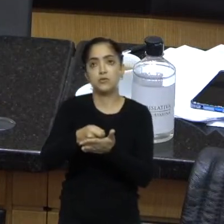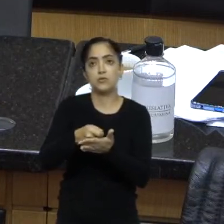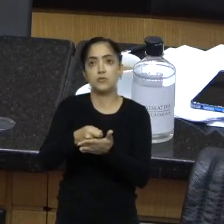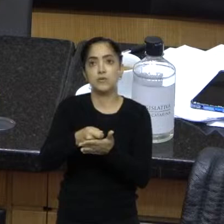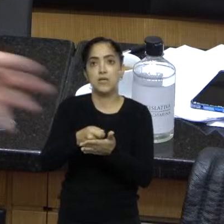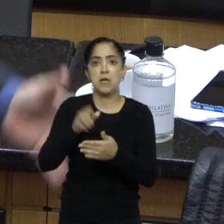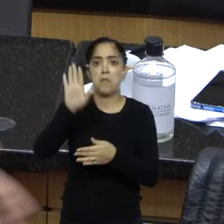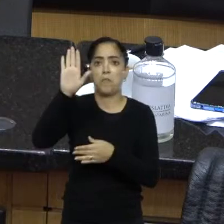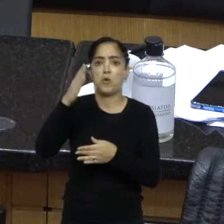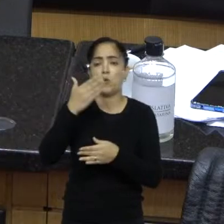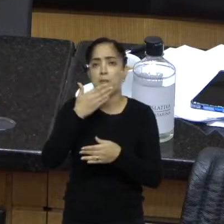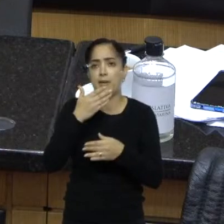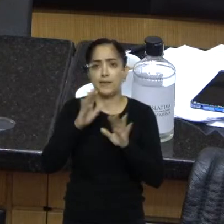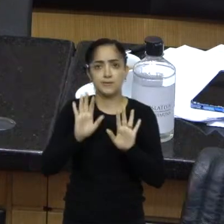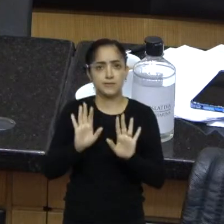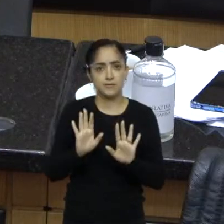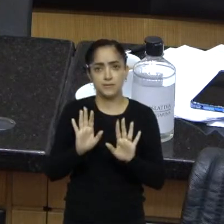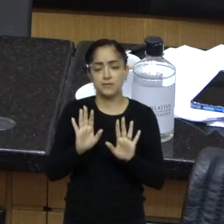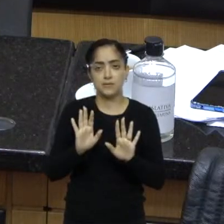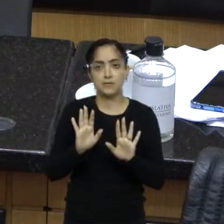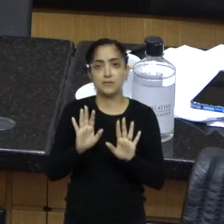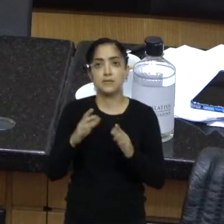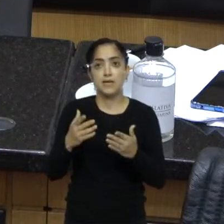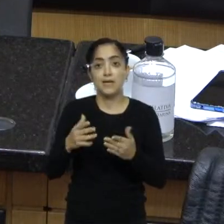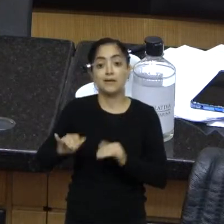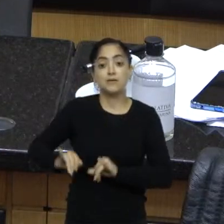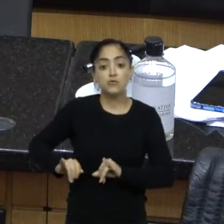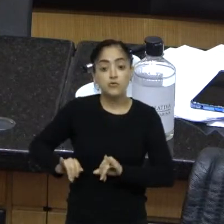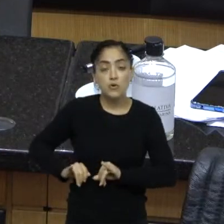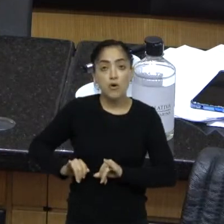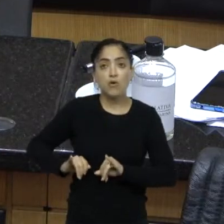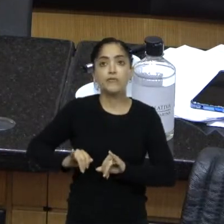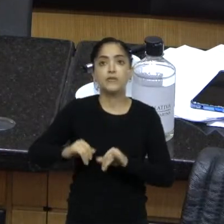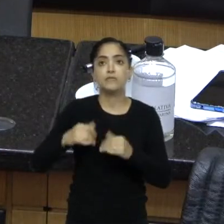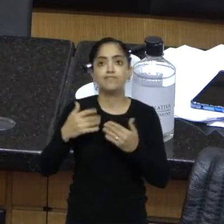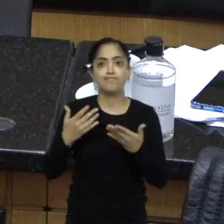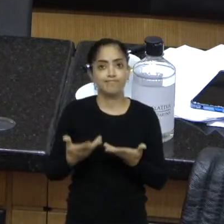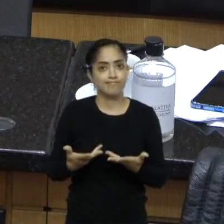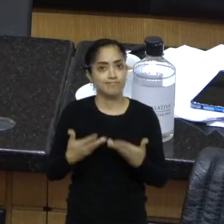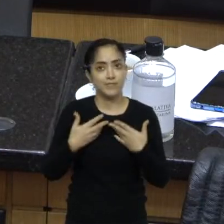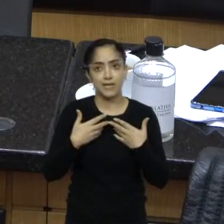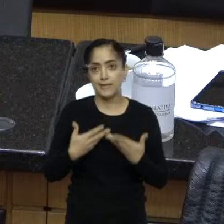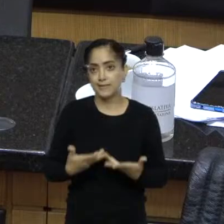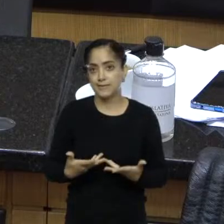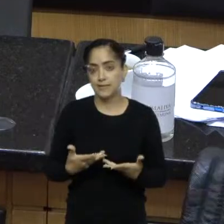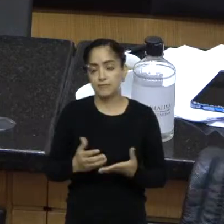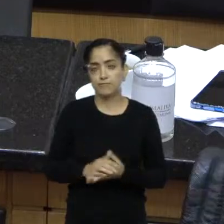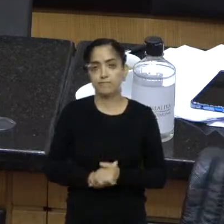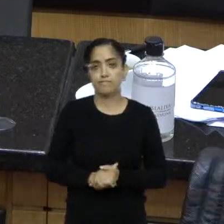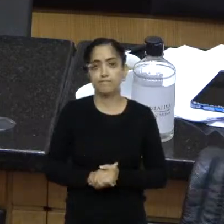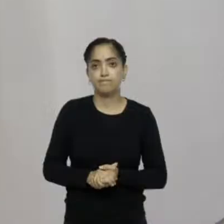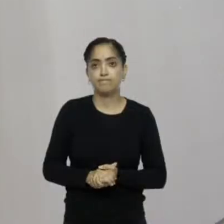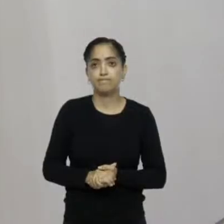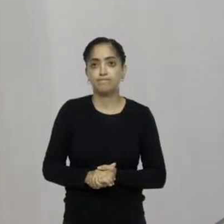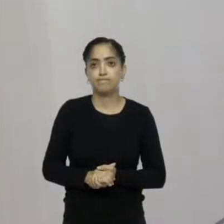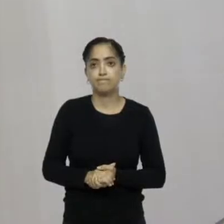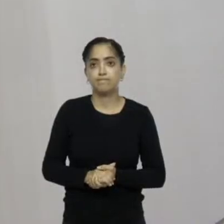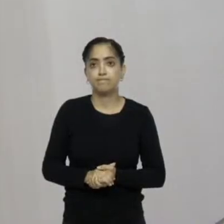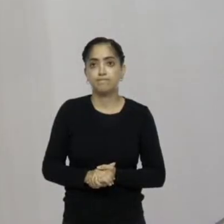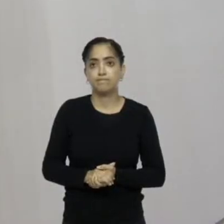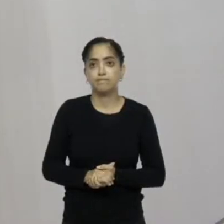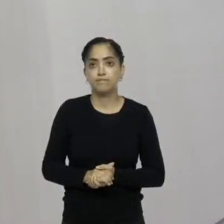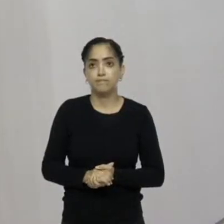o povo do Vale do Itajaí, e que sofre com as enchentes em toda a nossa região, já está de saco cheio, está cansado. Parabéns. Obrigado.